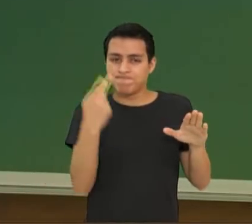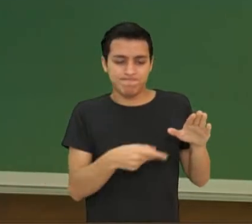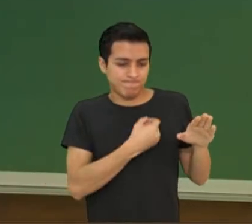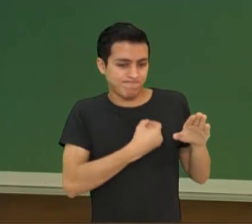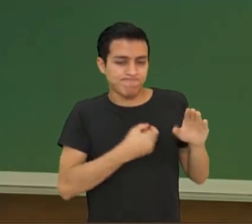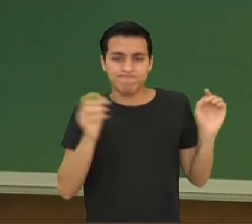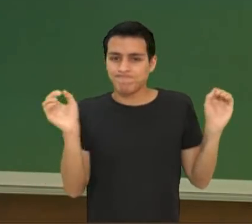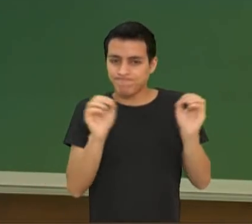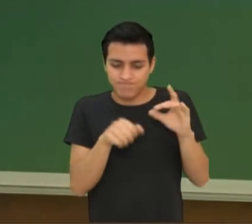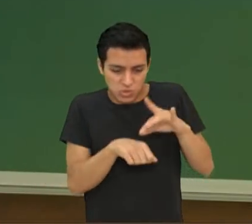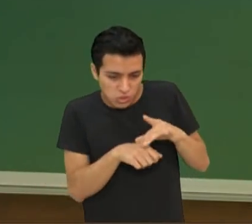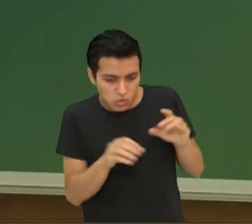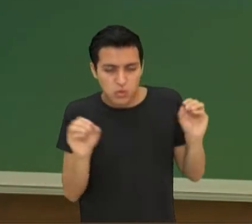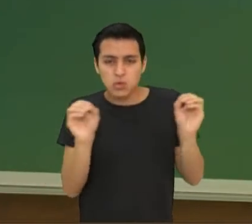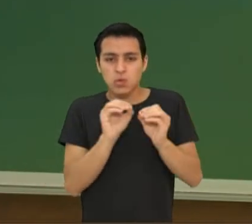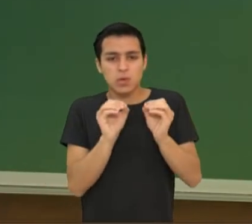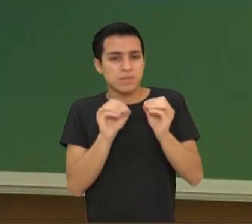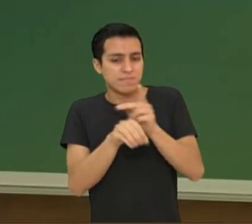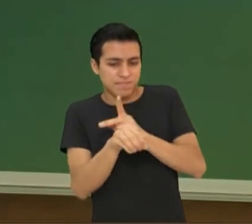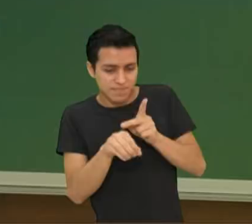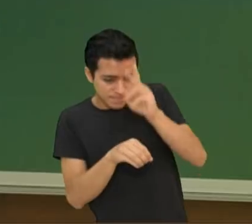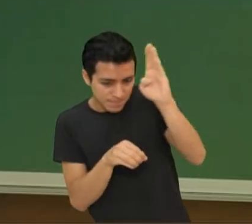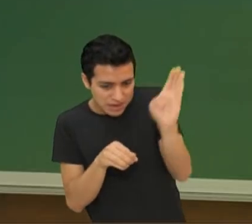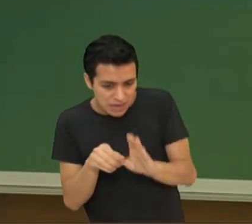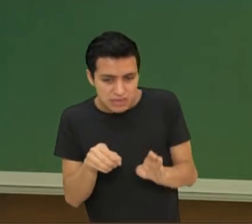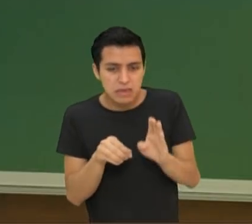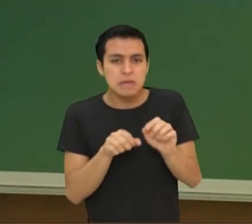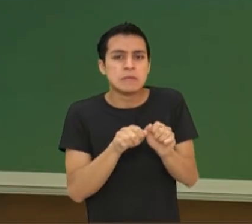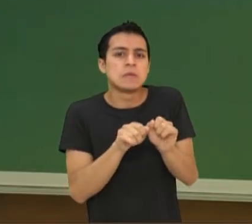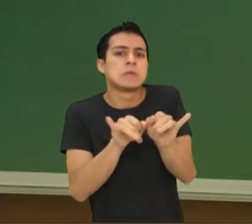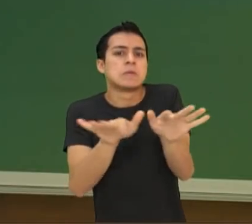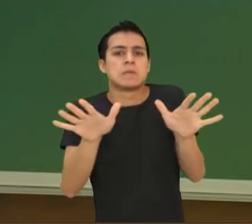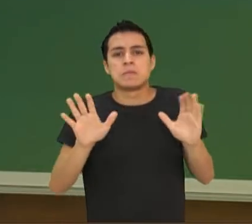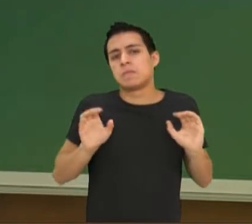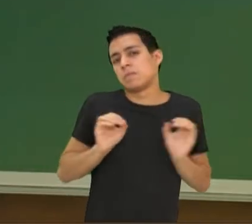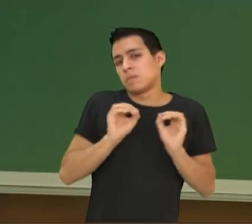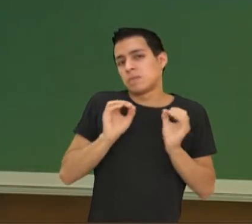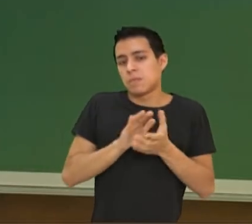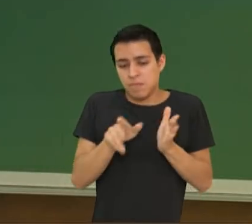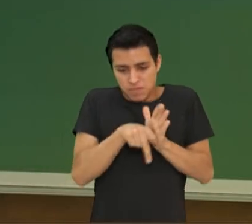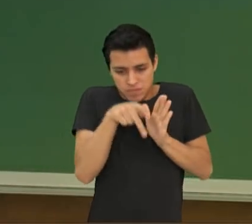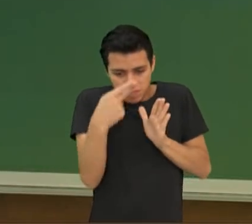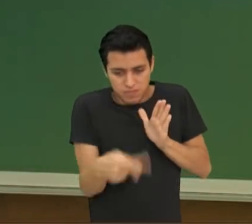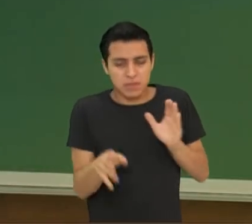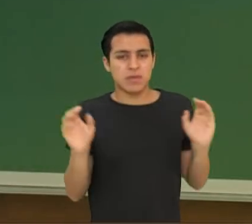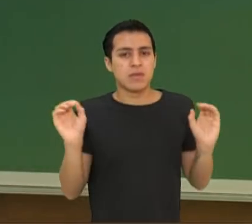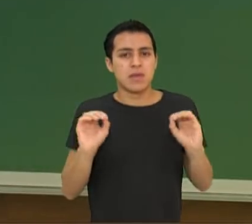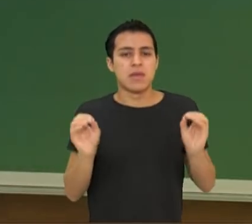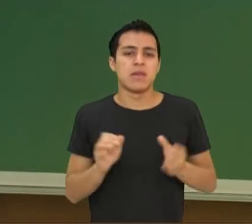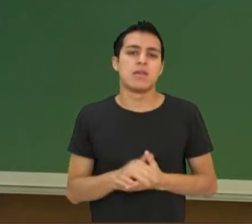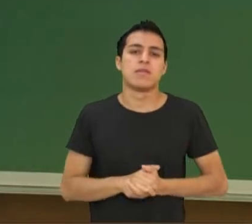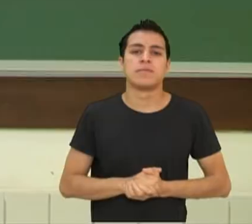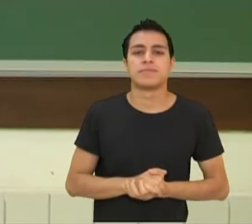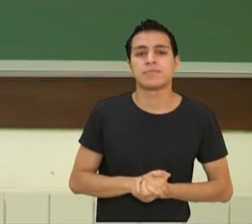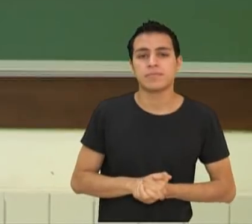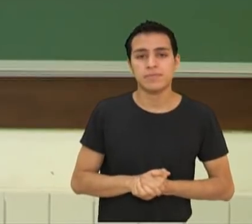não tem casos no nosso país endêmicos, próprios daqui. Muito